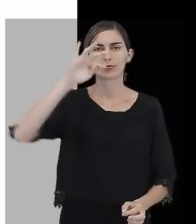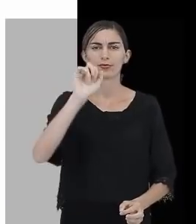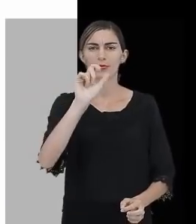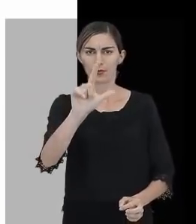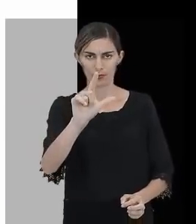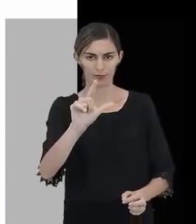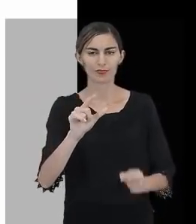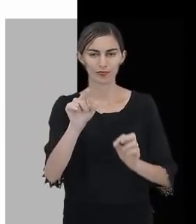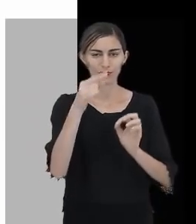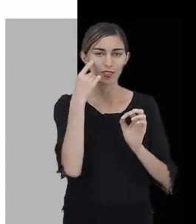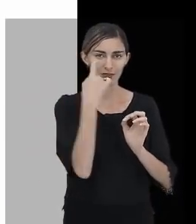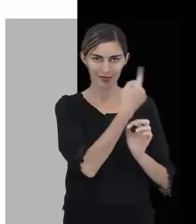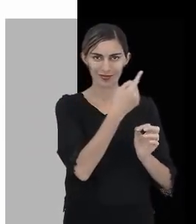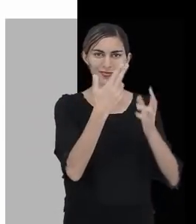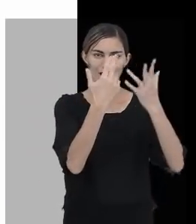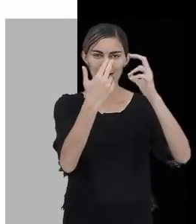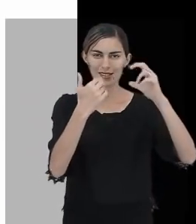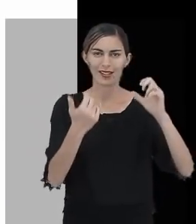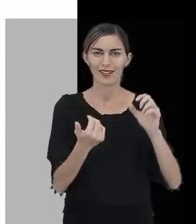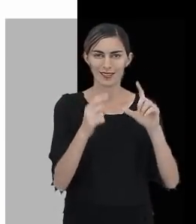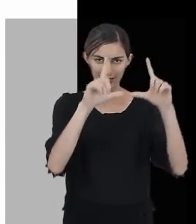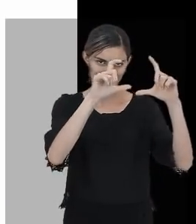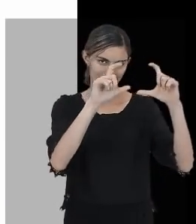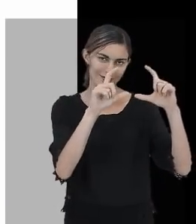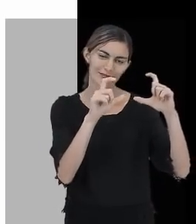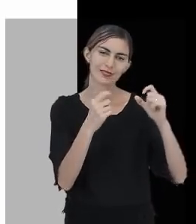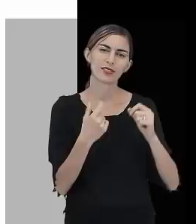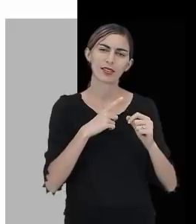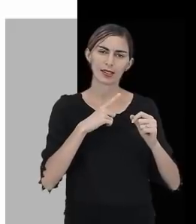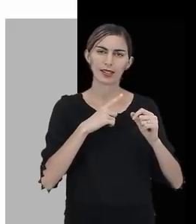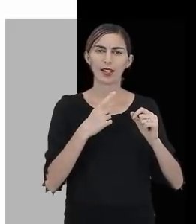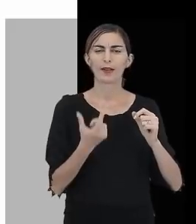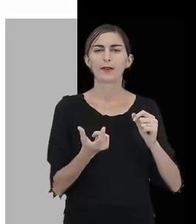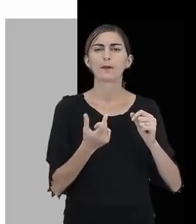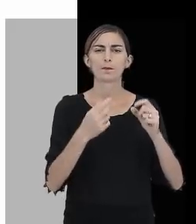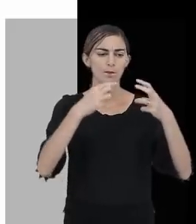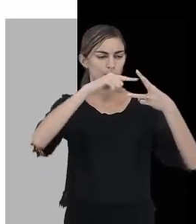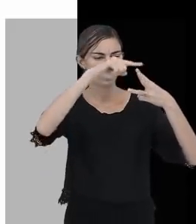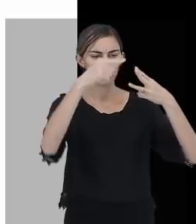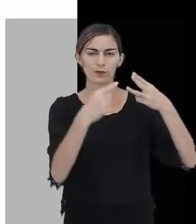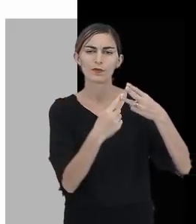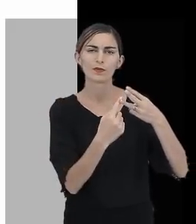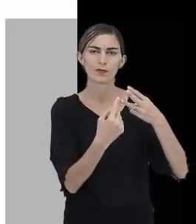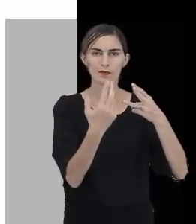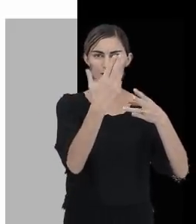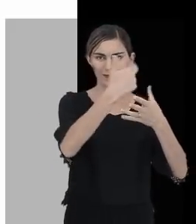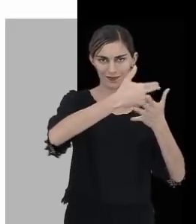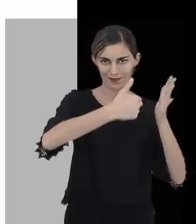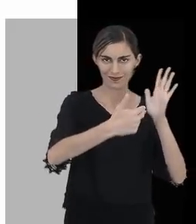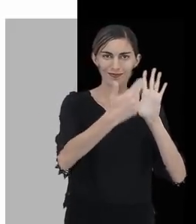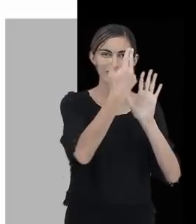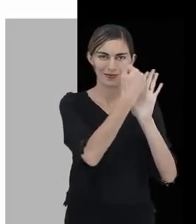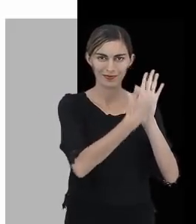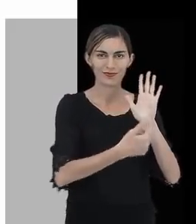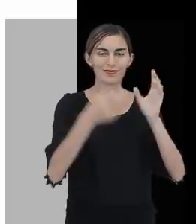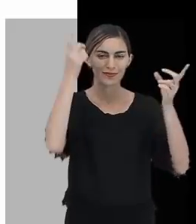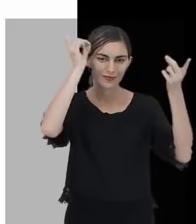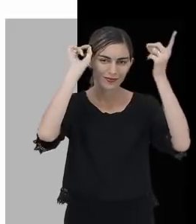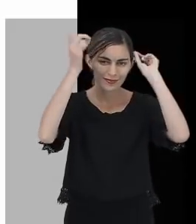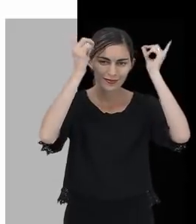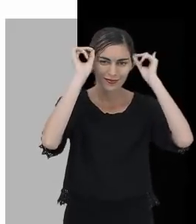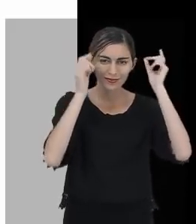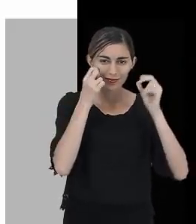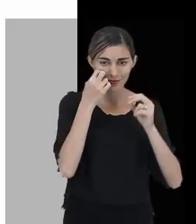com 3 imagens, certo? Nesse exemplo A aqui tem 3 imagens do Android e a orientação nesse exemplo aqui